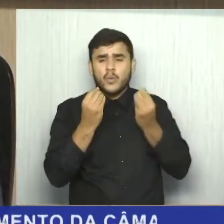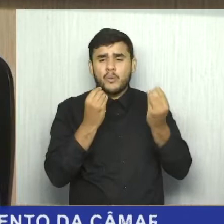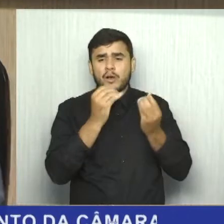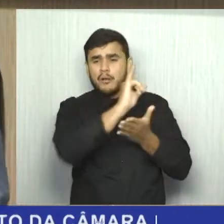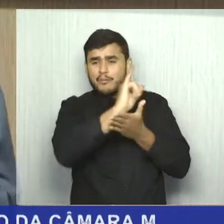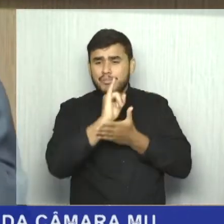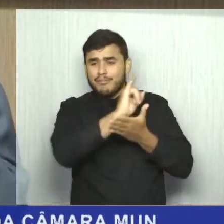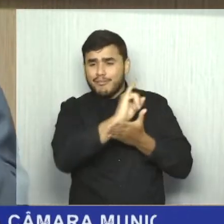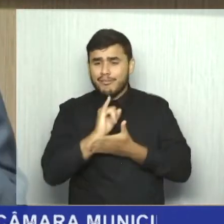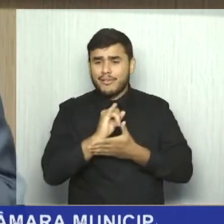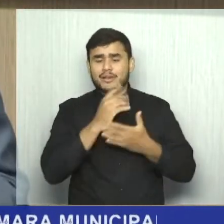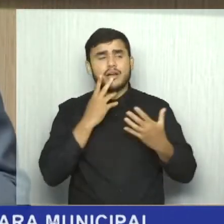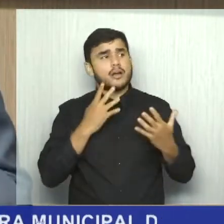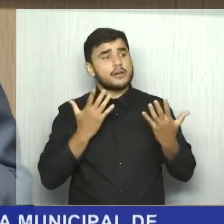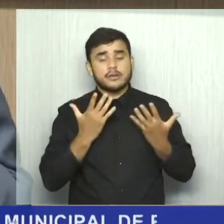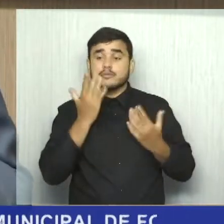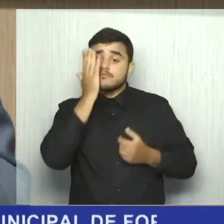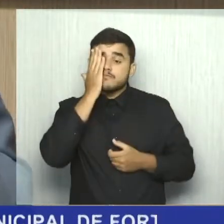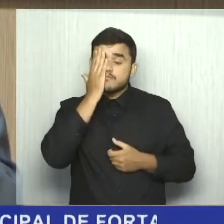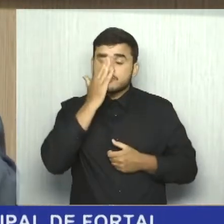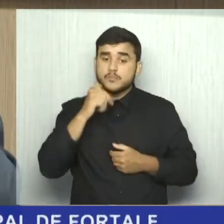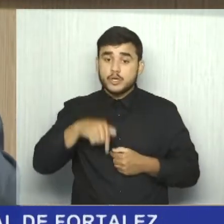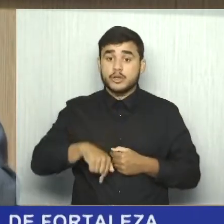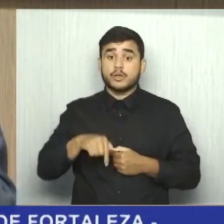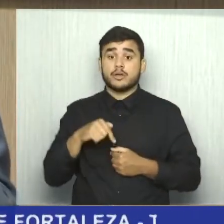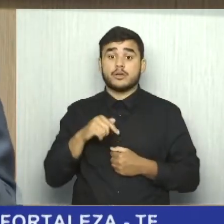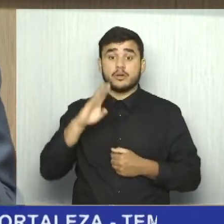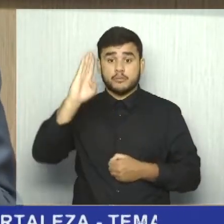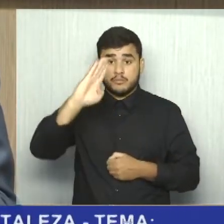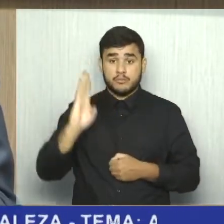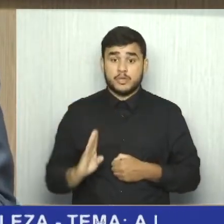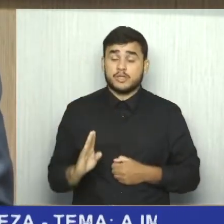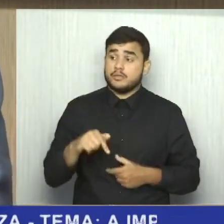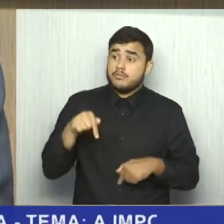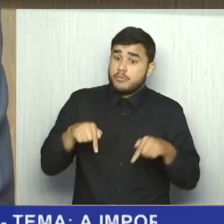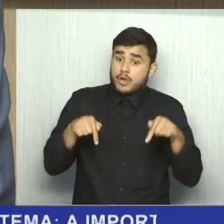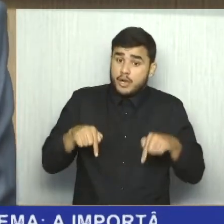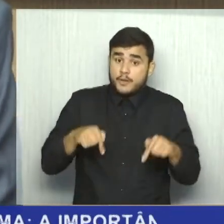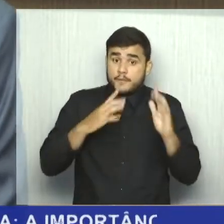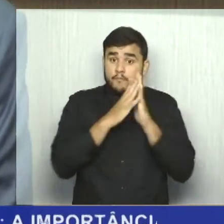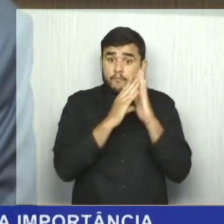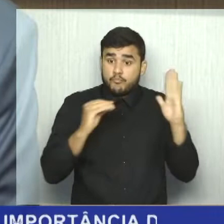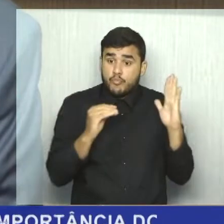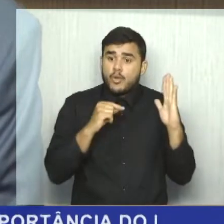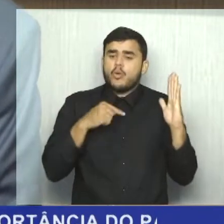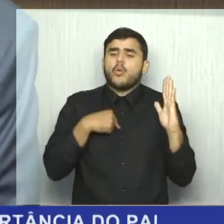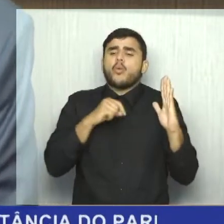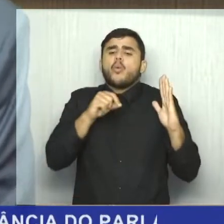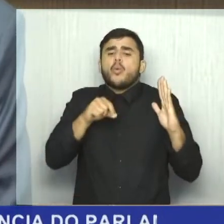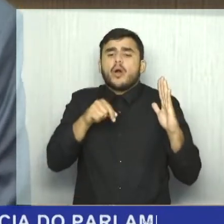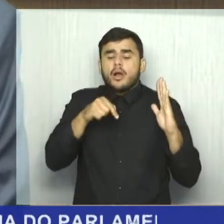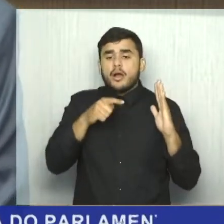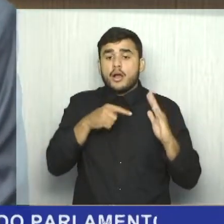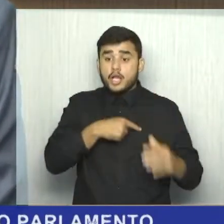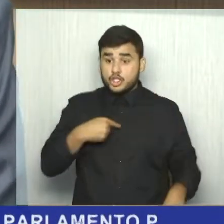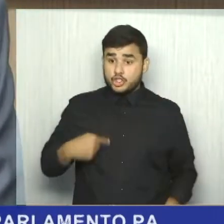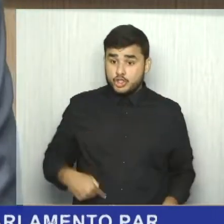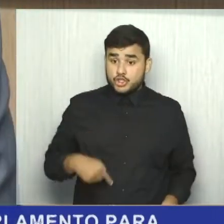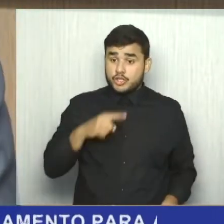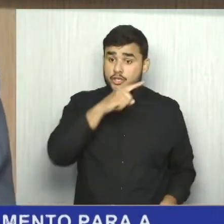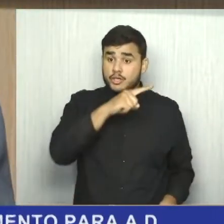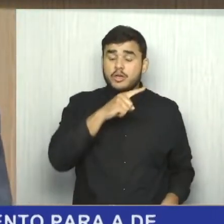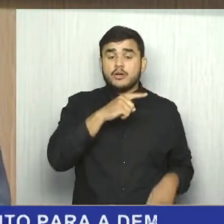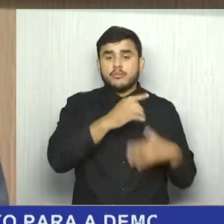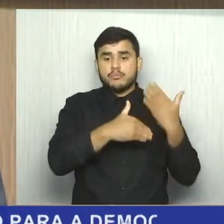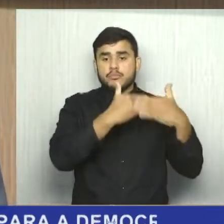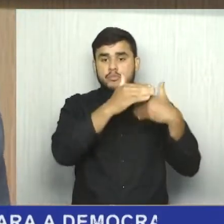ser muito... O Brasil fez isso de uma forma modelar que o mundo nunca assistiu. A China talvez tome o nosso recorde agora, mas ainda faltam